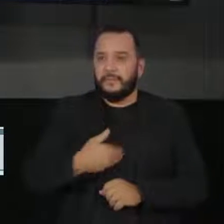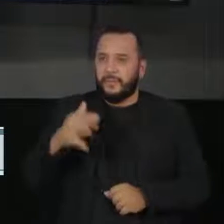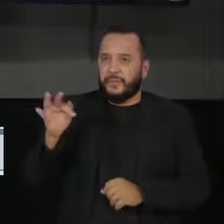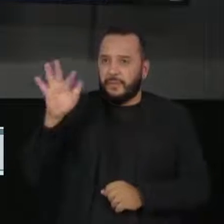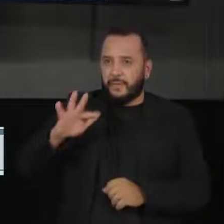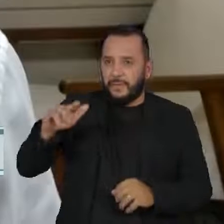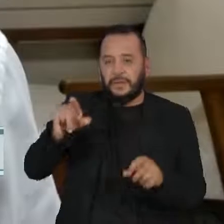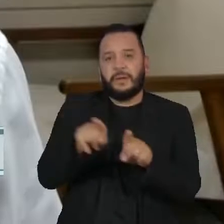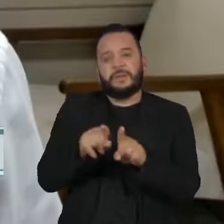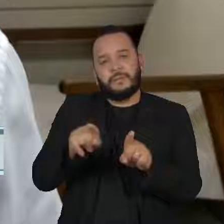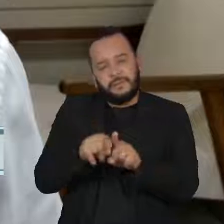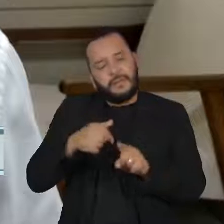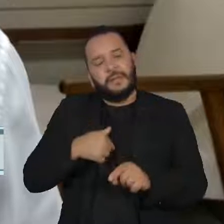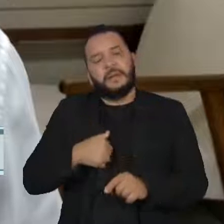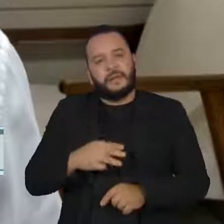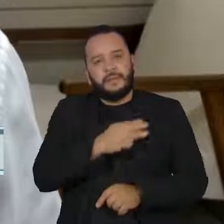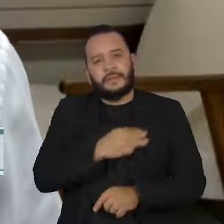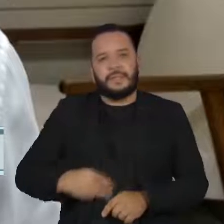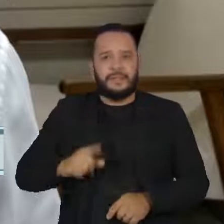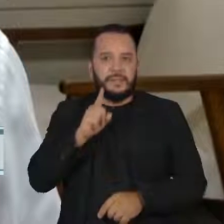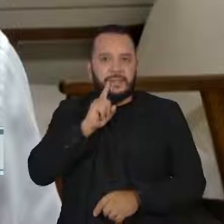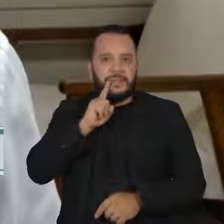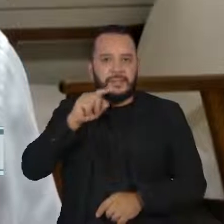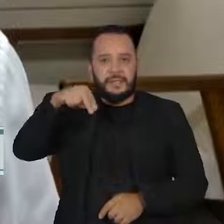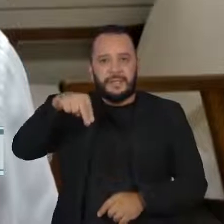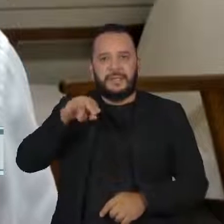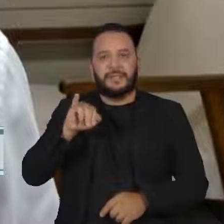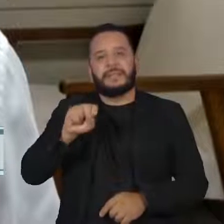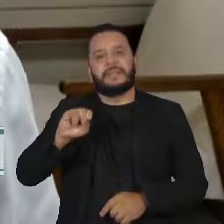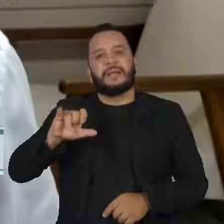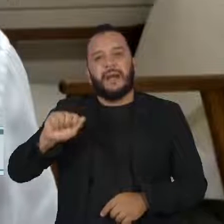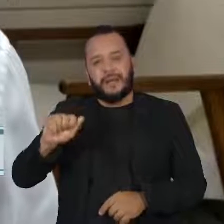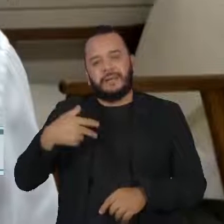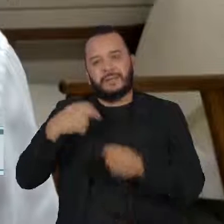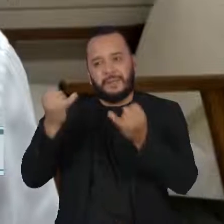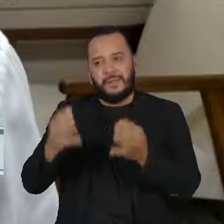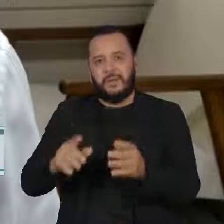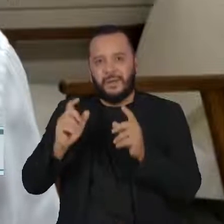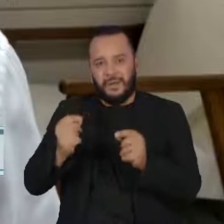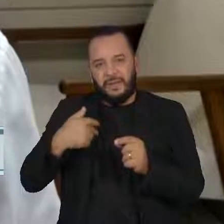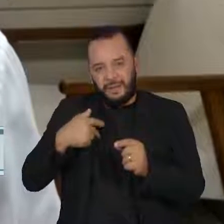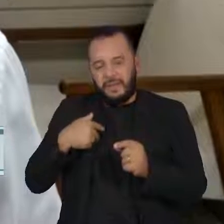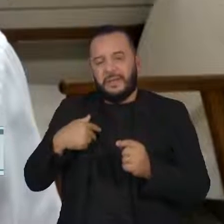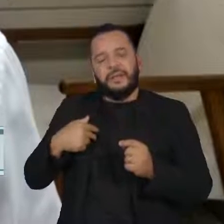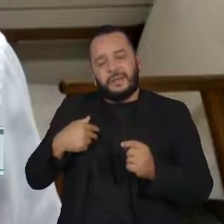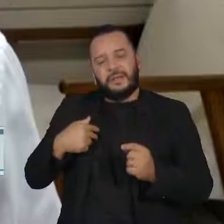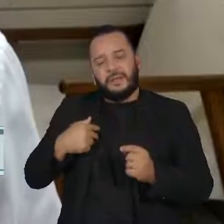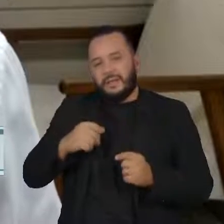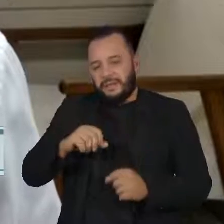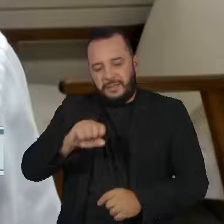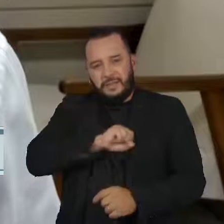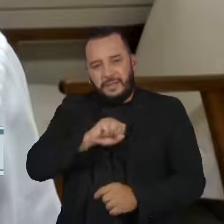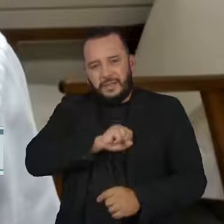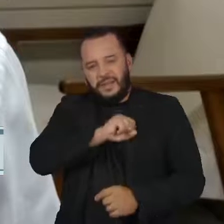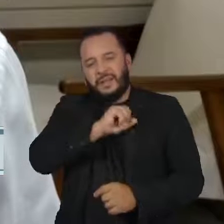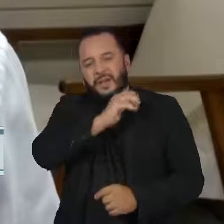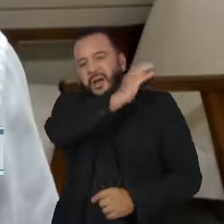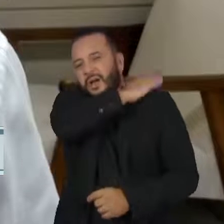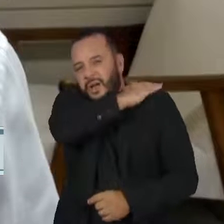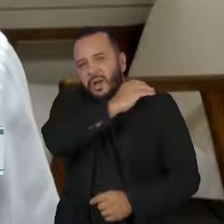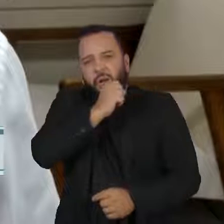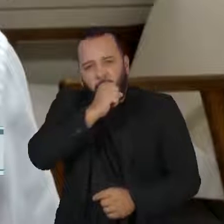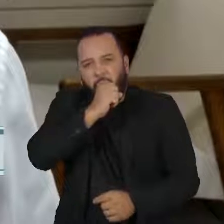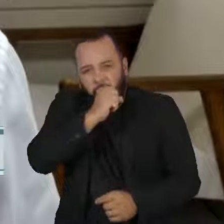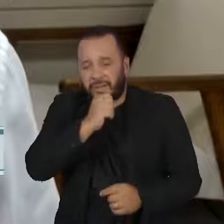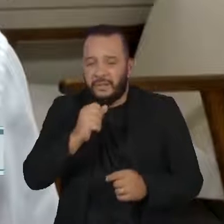ministra Anísia, coloca a tuberculose como uma prioridade de governo, tanto no que diz respeito